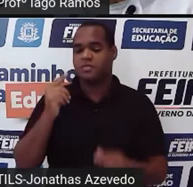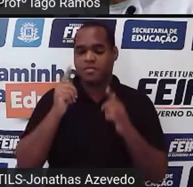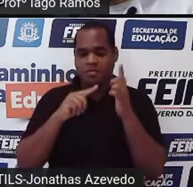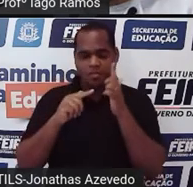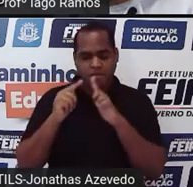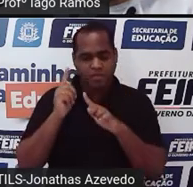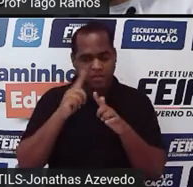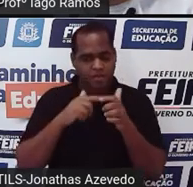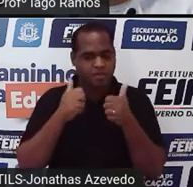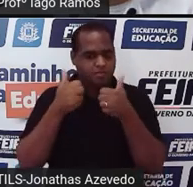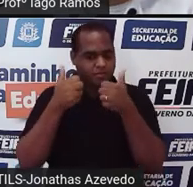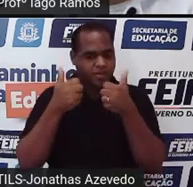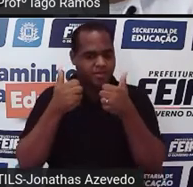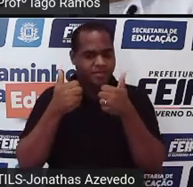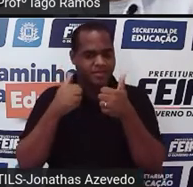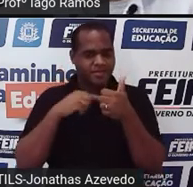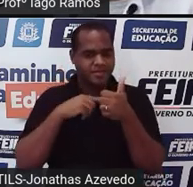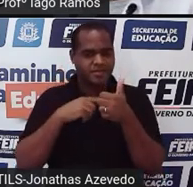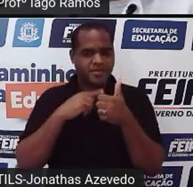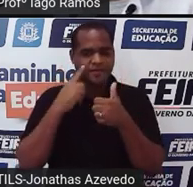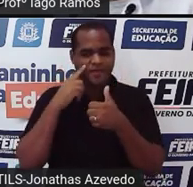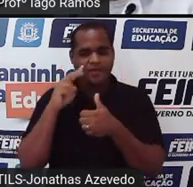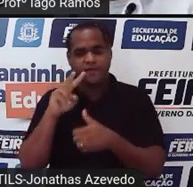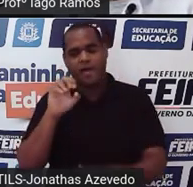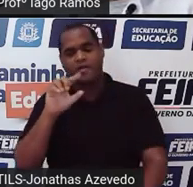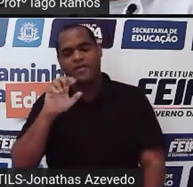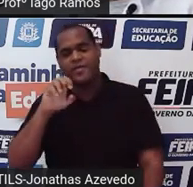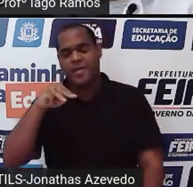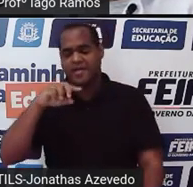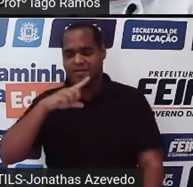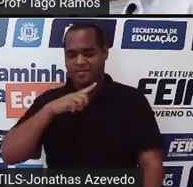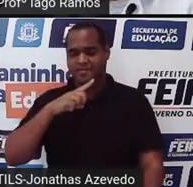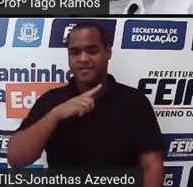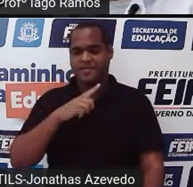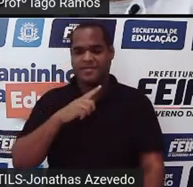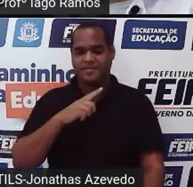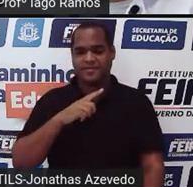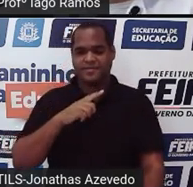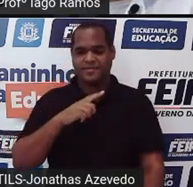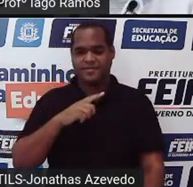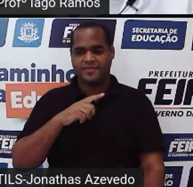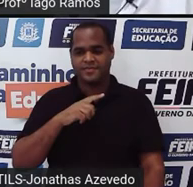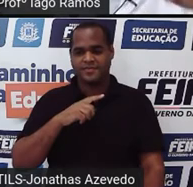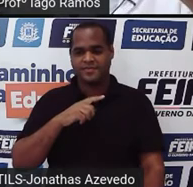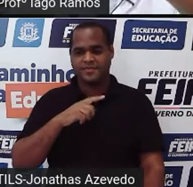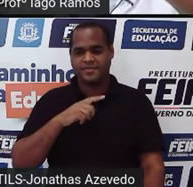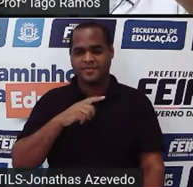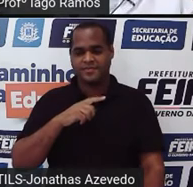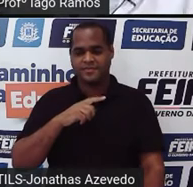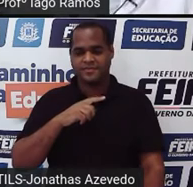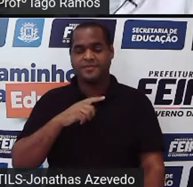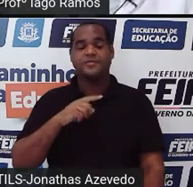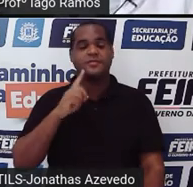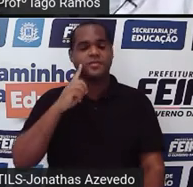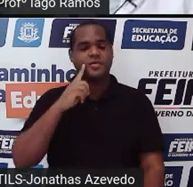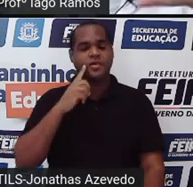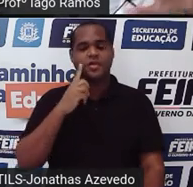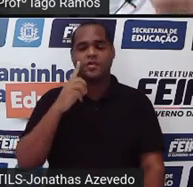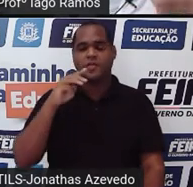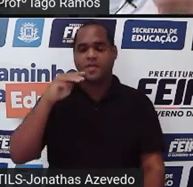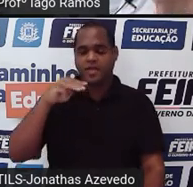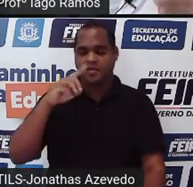volume dele tá lembre-se Que cada cubinho tem um metro de